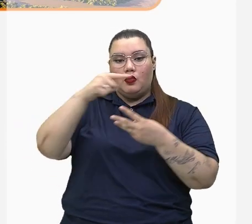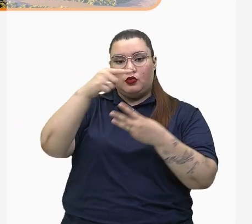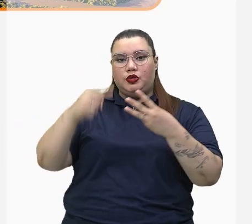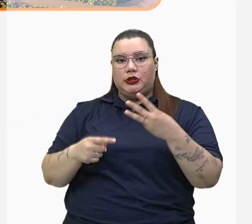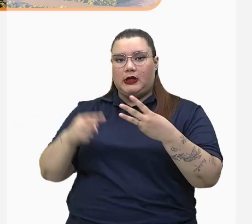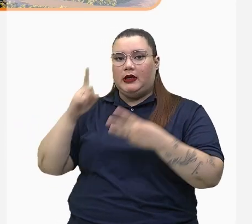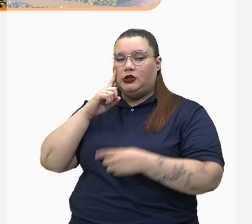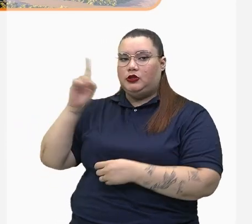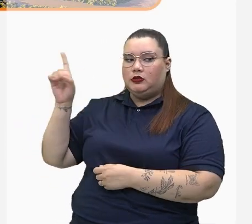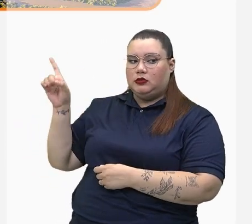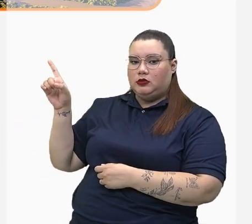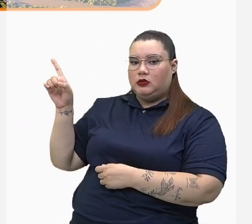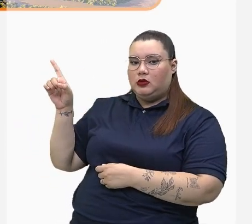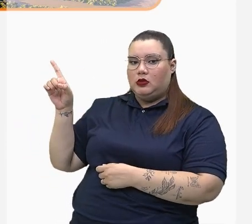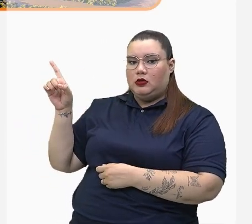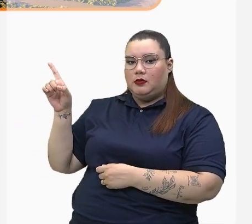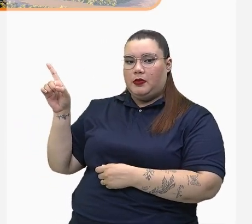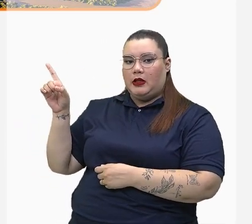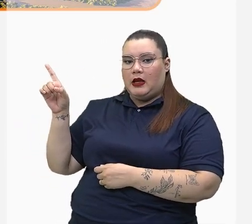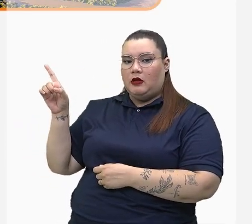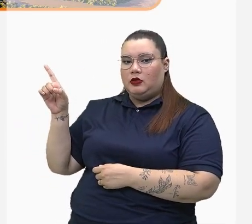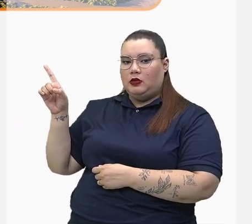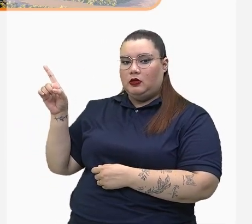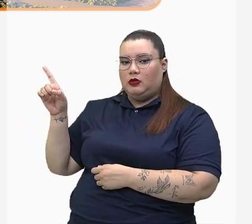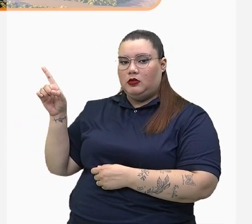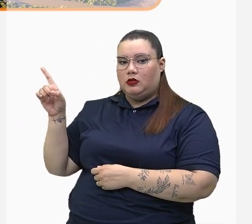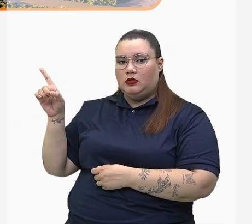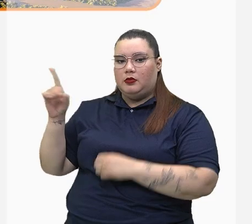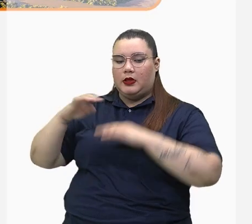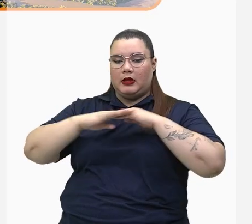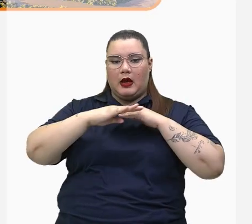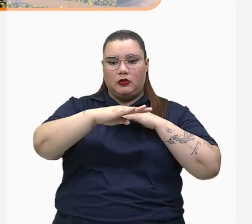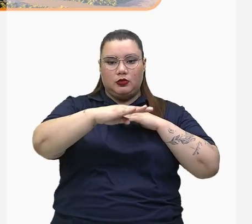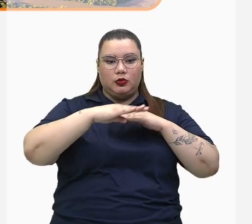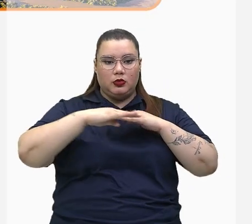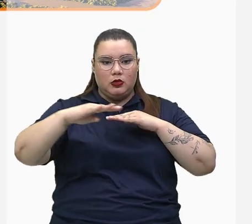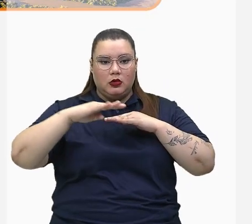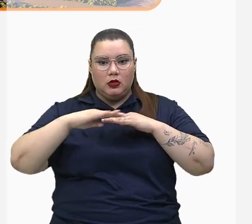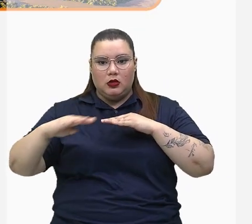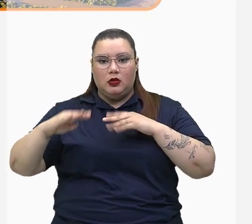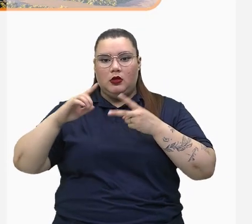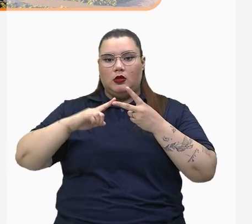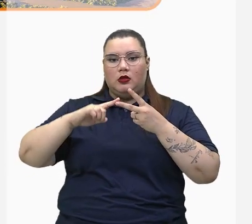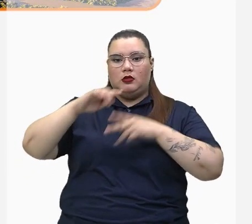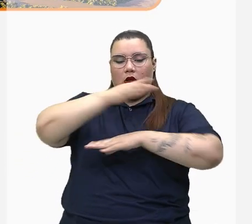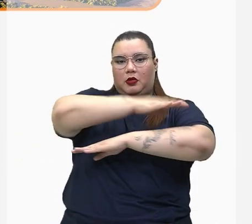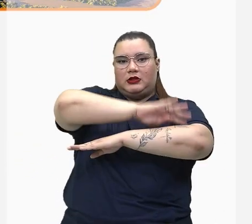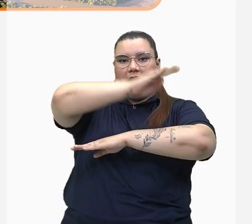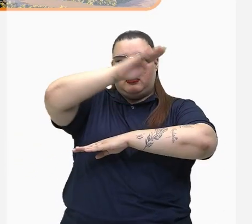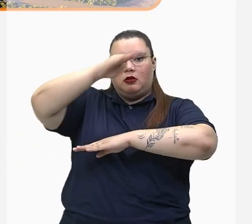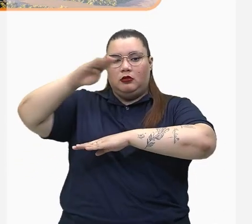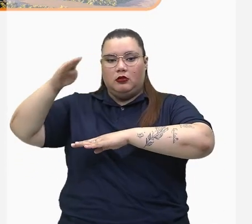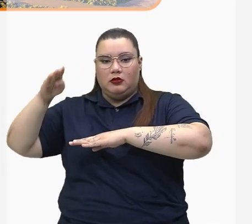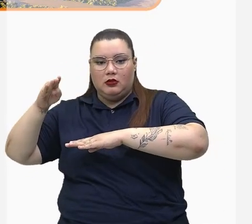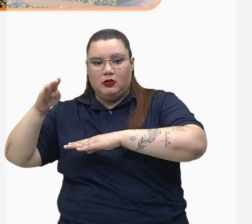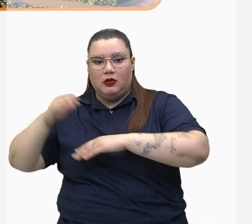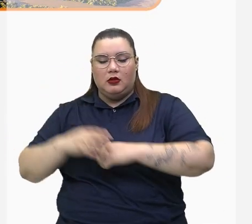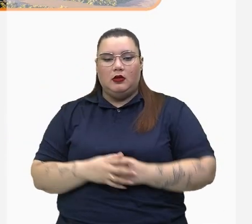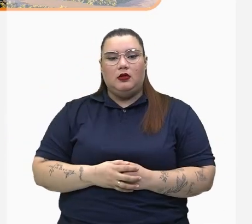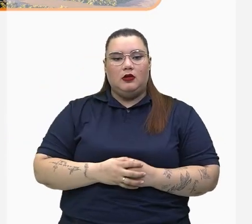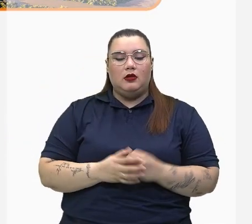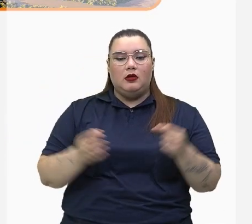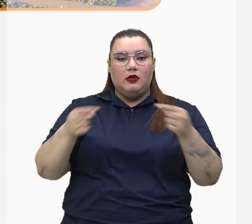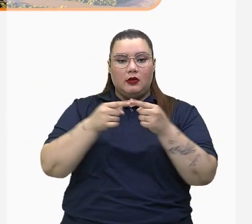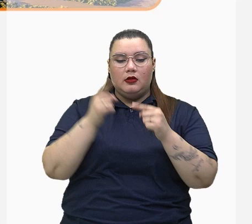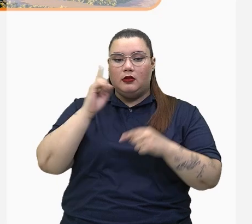as planícies. Mas nós temos também as subunidades do relevo, que fazem parte